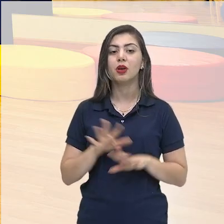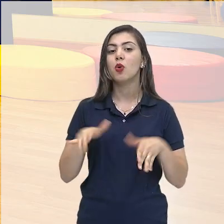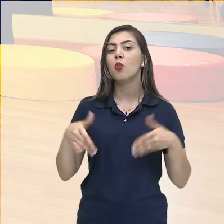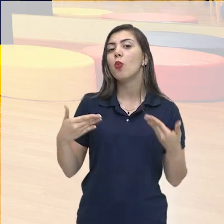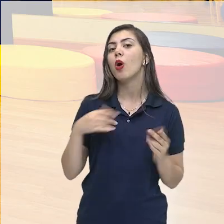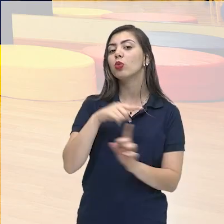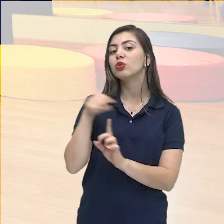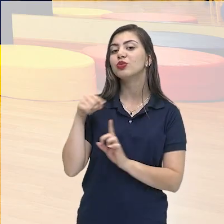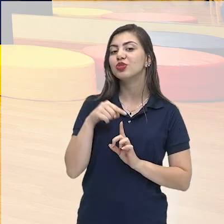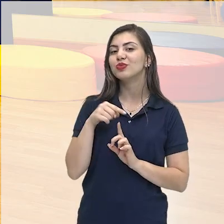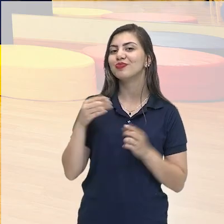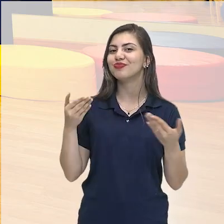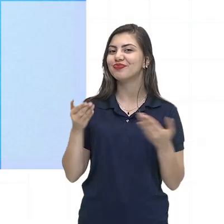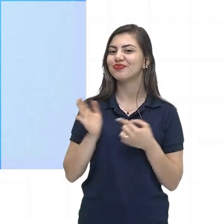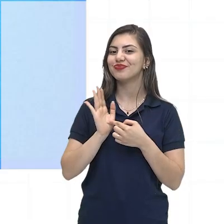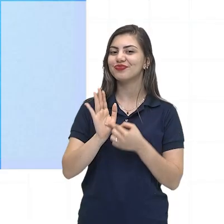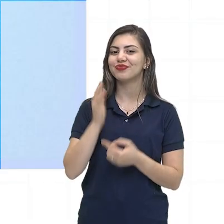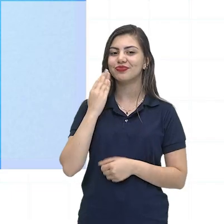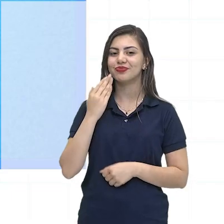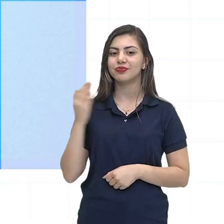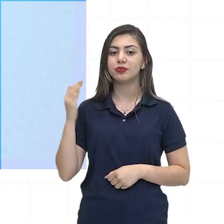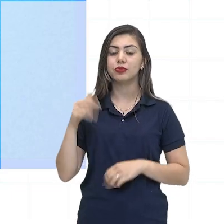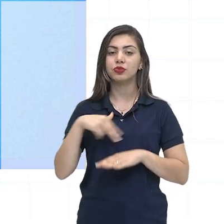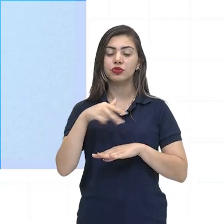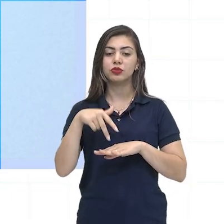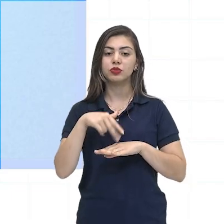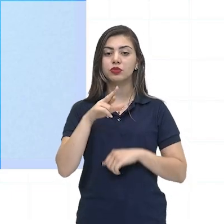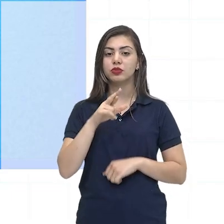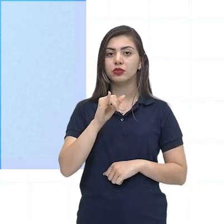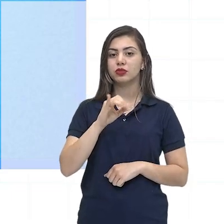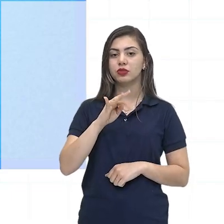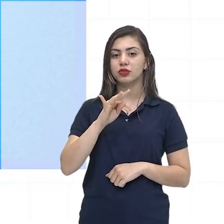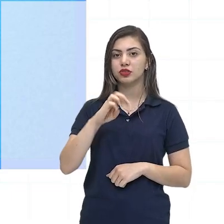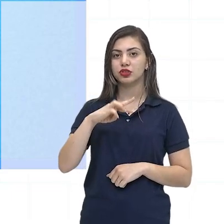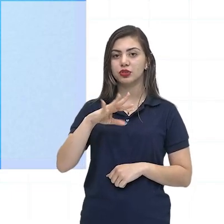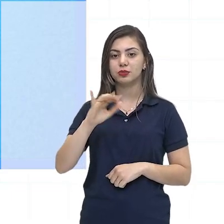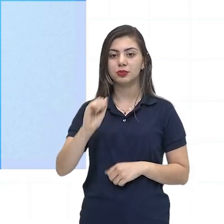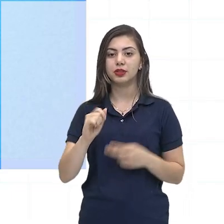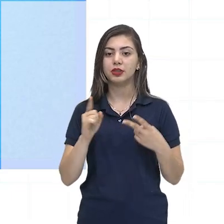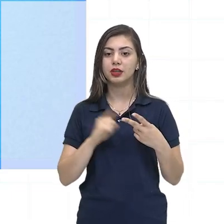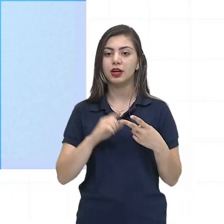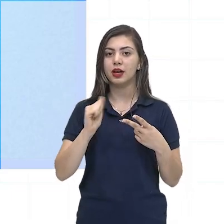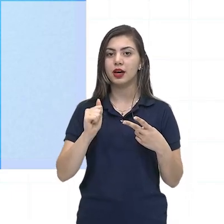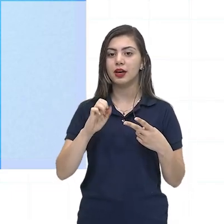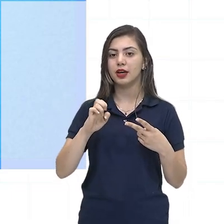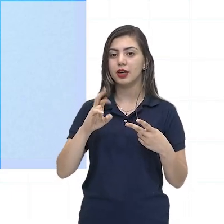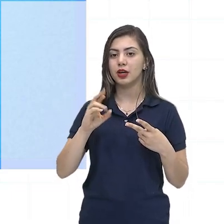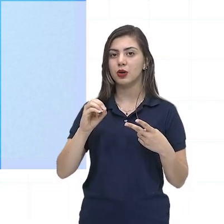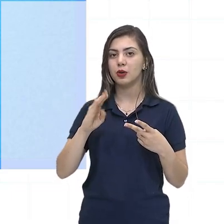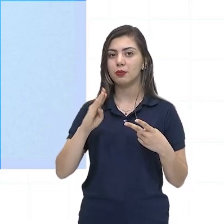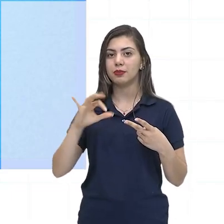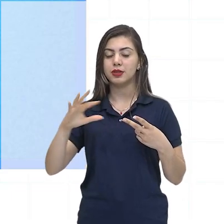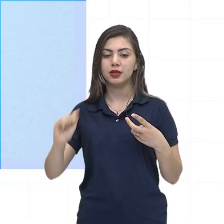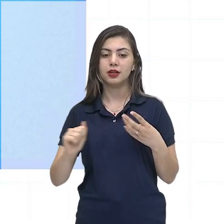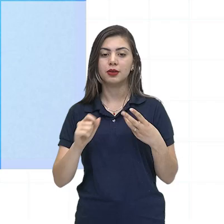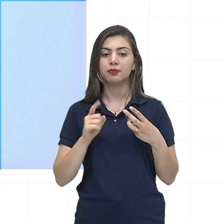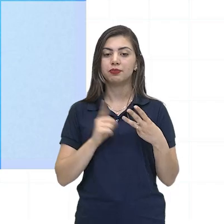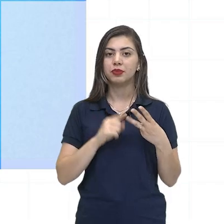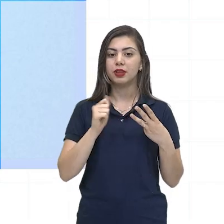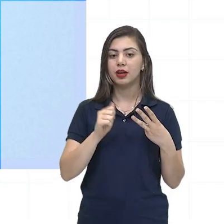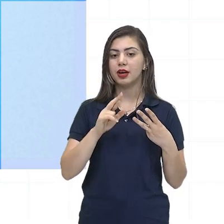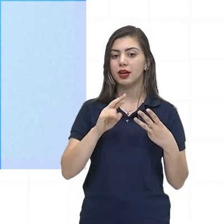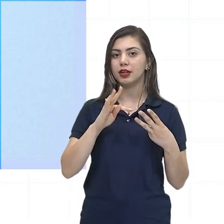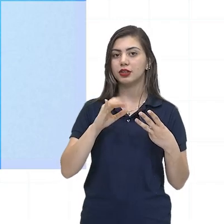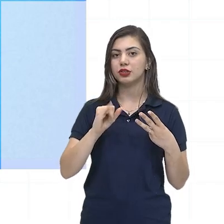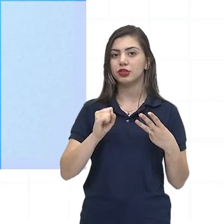ver aí quais são essas ginásticas? Então observem aí, nós temos a ginástica rítmica, nós temos a ginástica